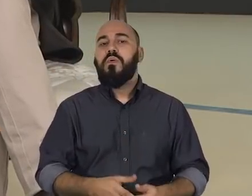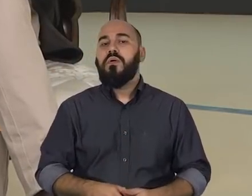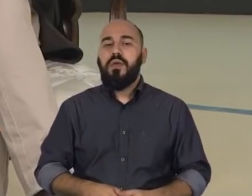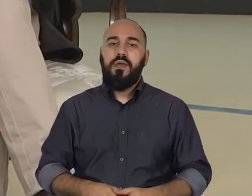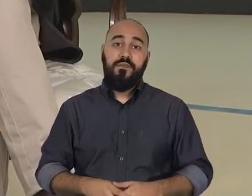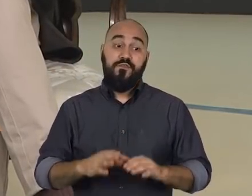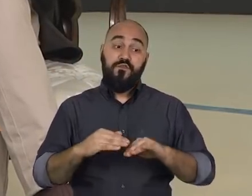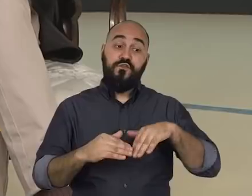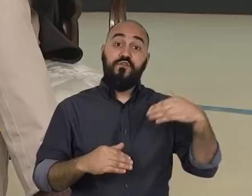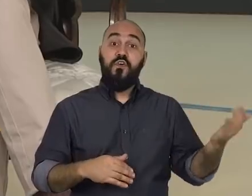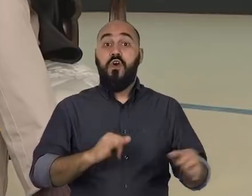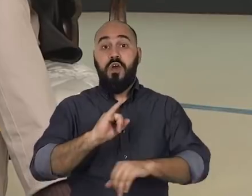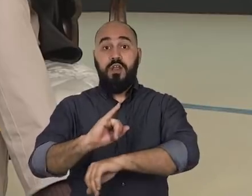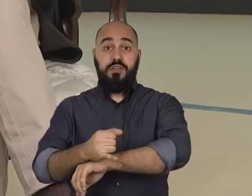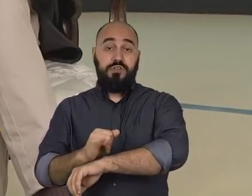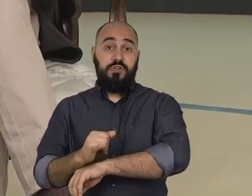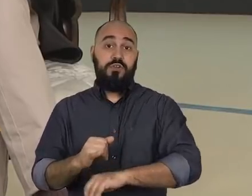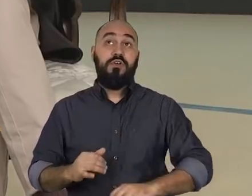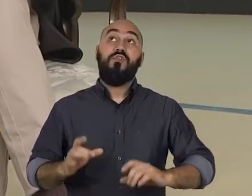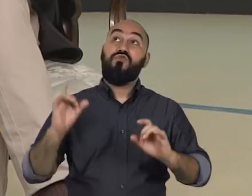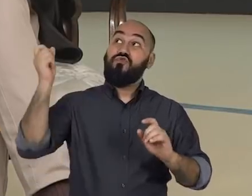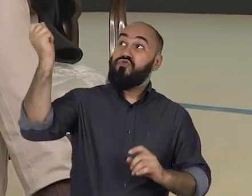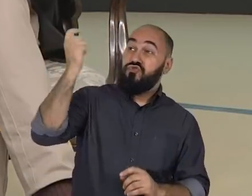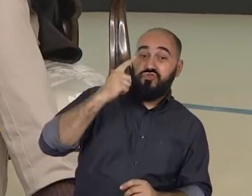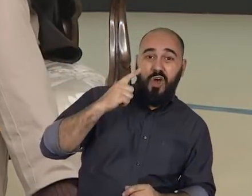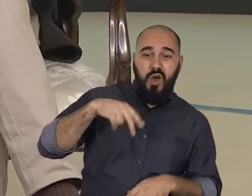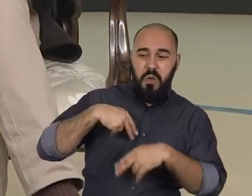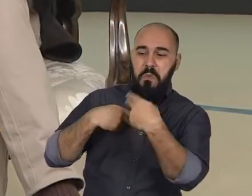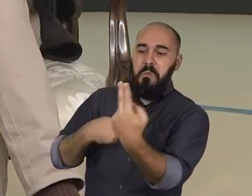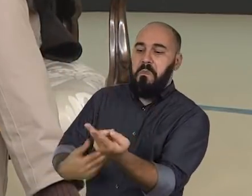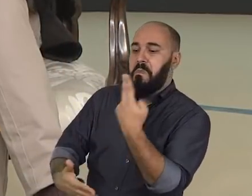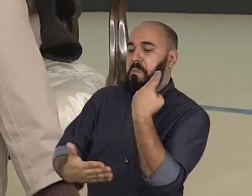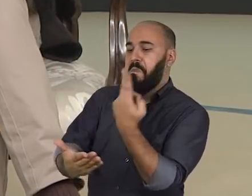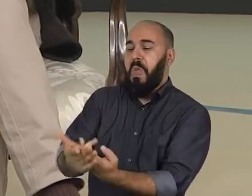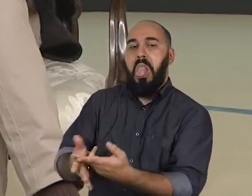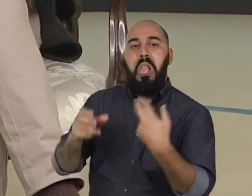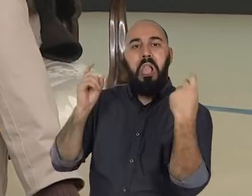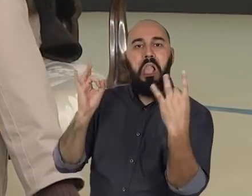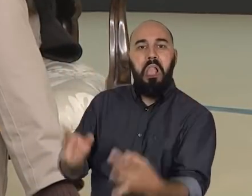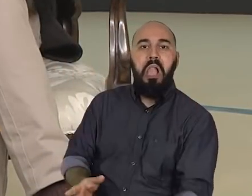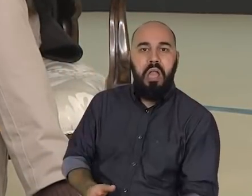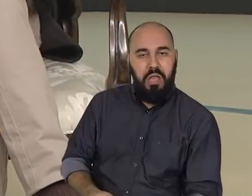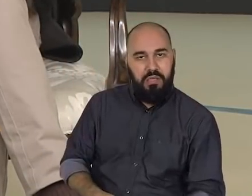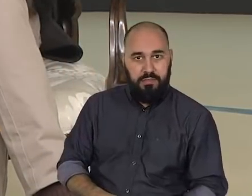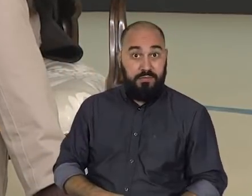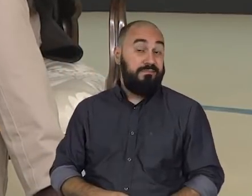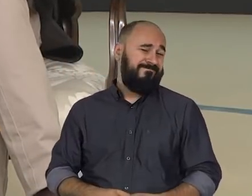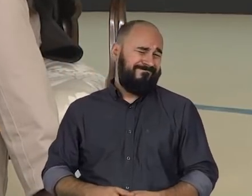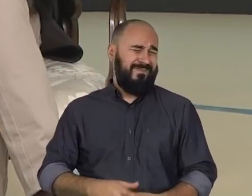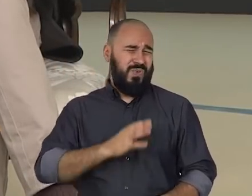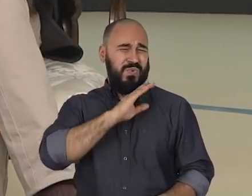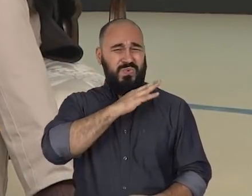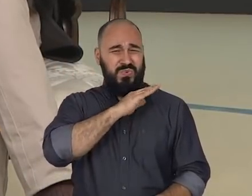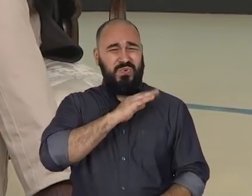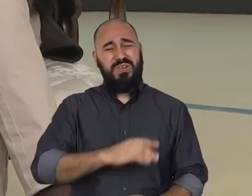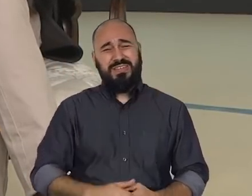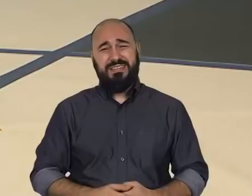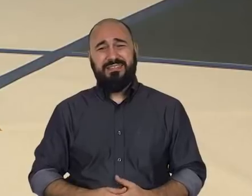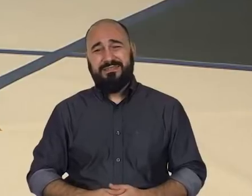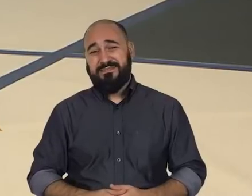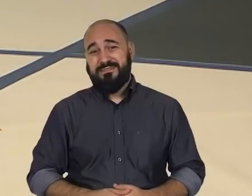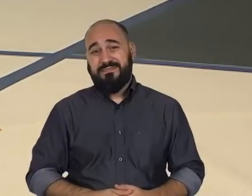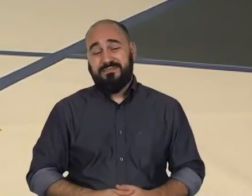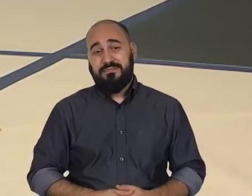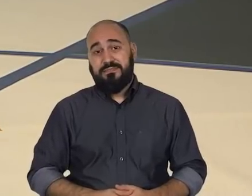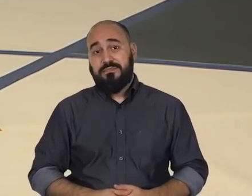de Jerusalém, exposto ao calor do sol de dia e à geada da noite. Terrível prognóstico, não é mesmo?